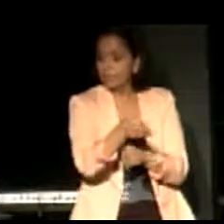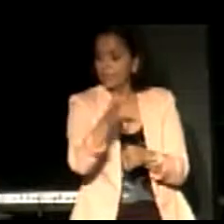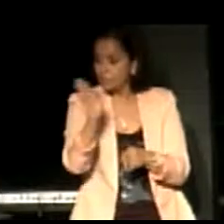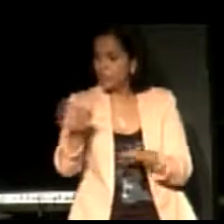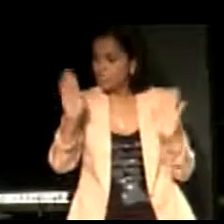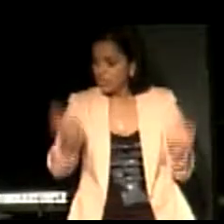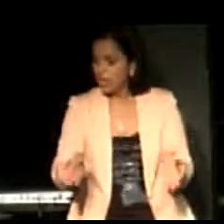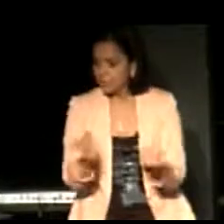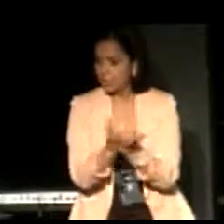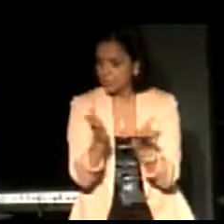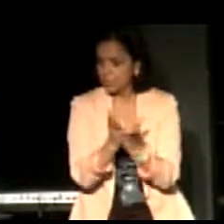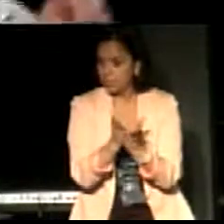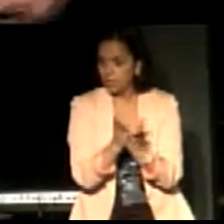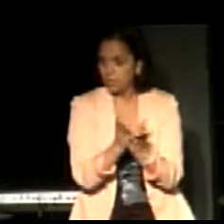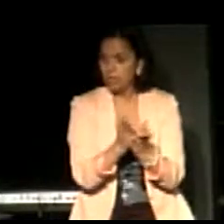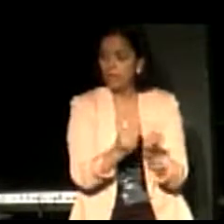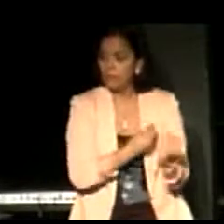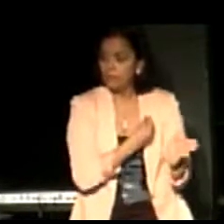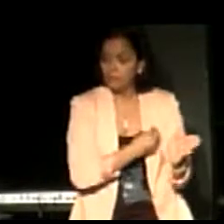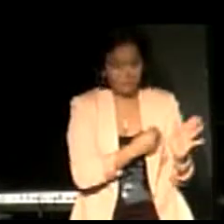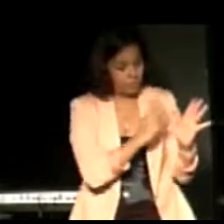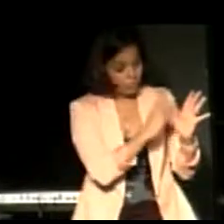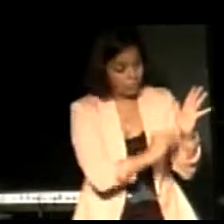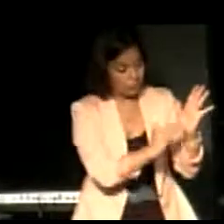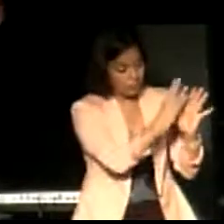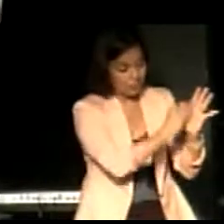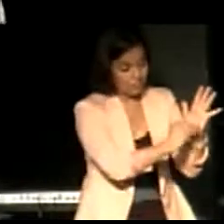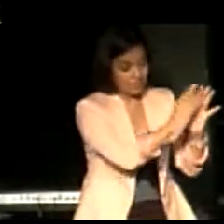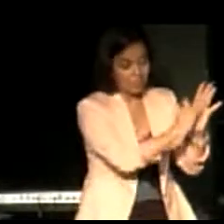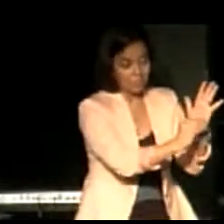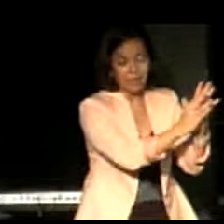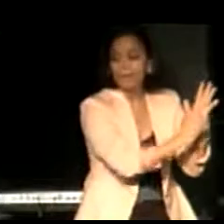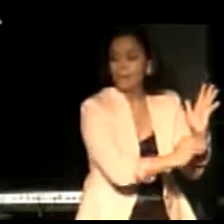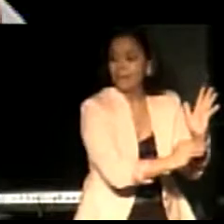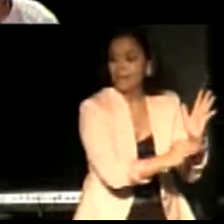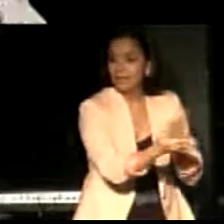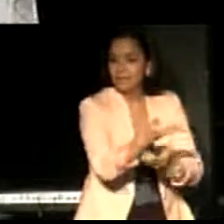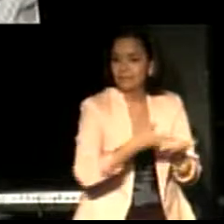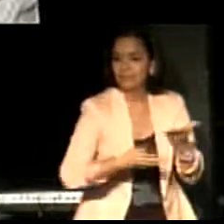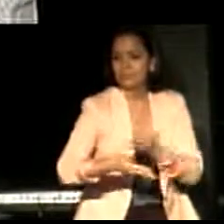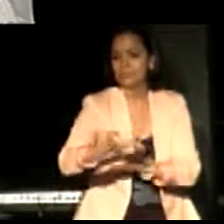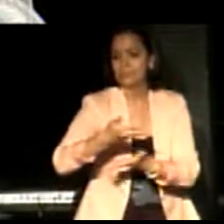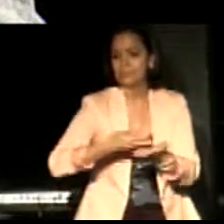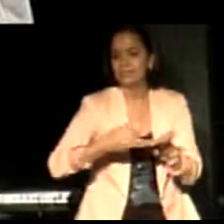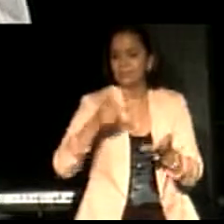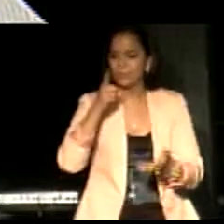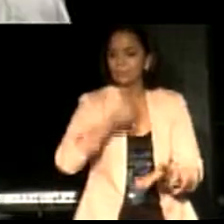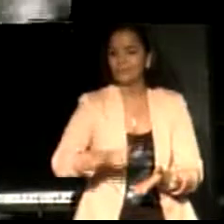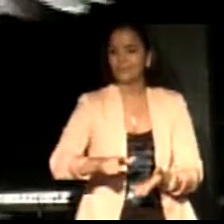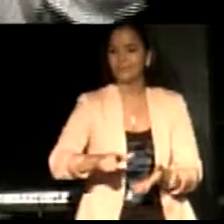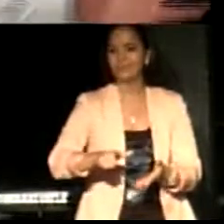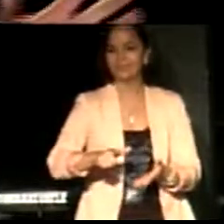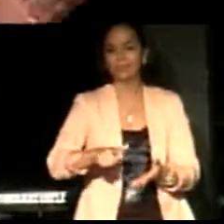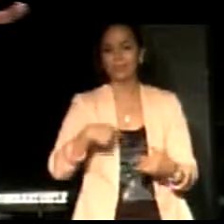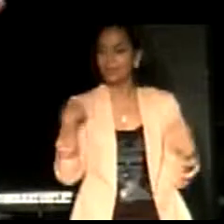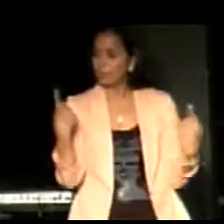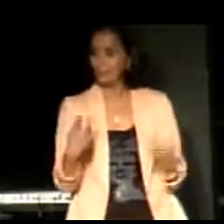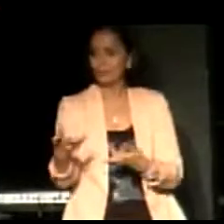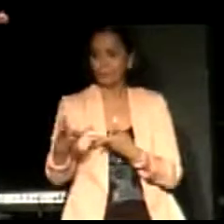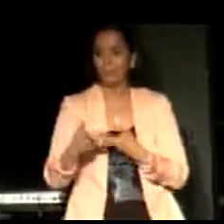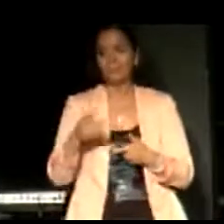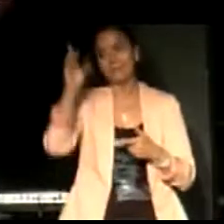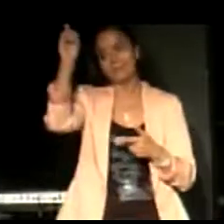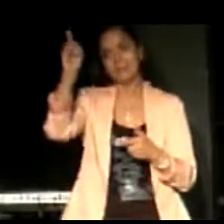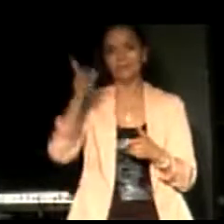já são cristãos, vivam deste modo. Então, o convite para vocês viveram, para nós